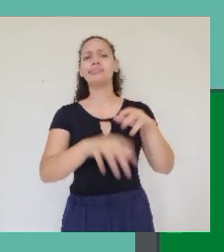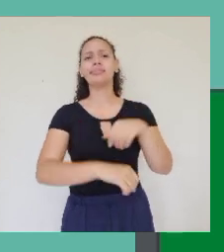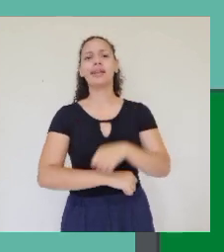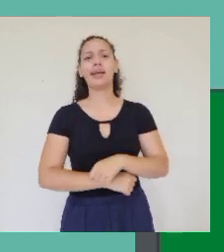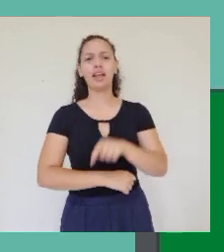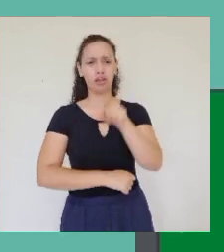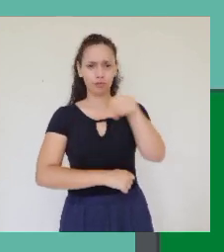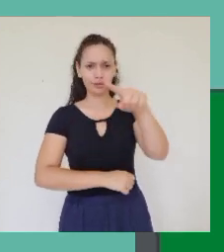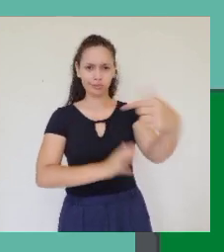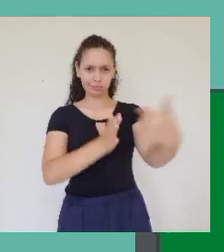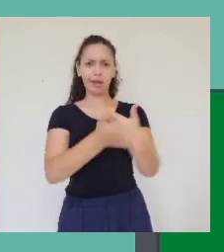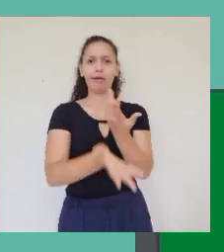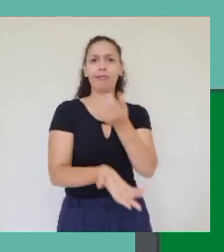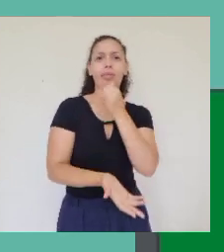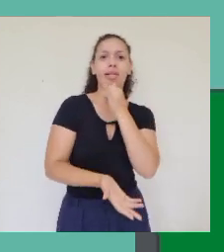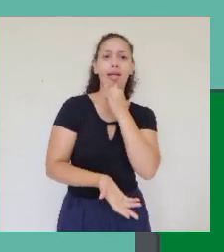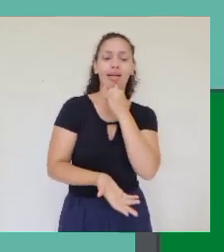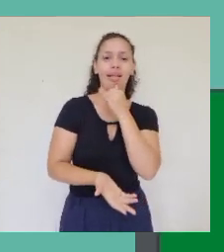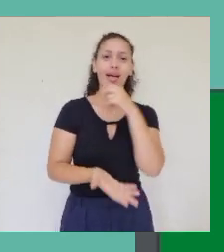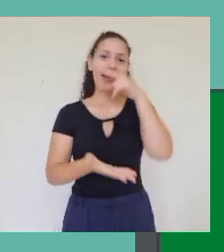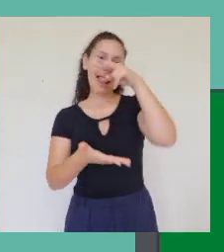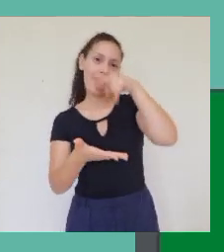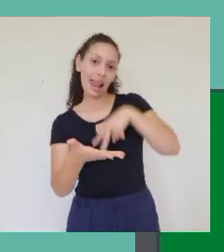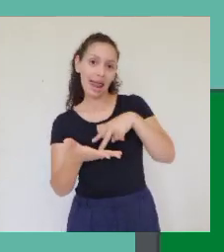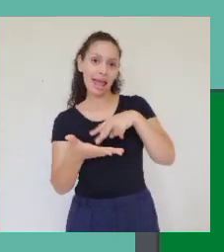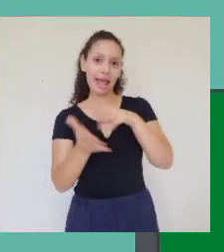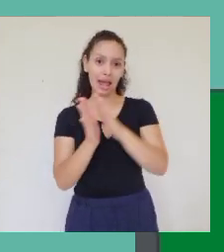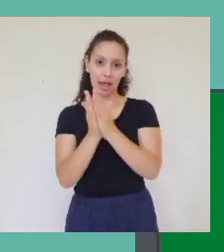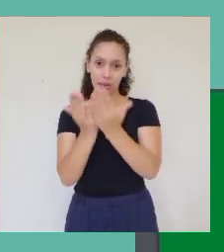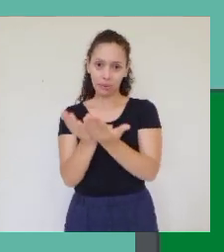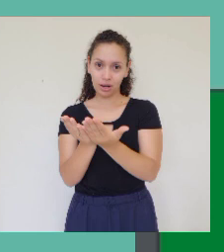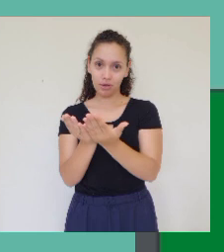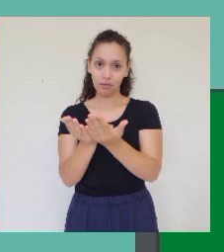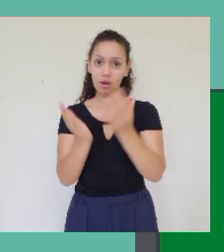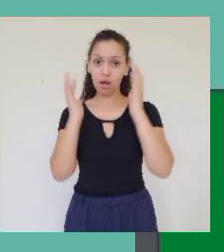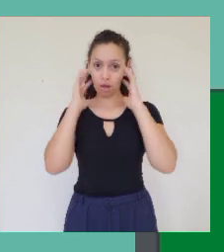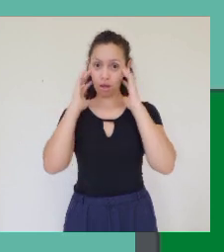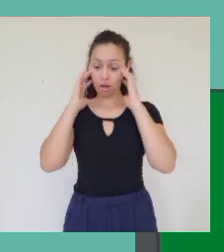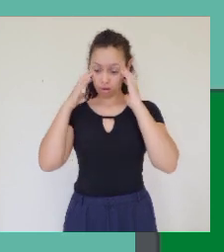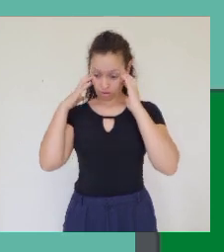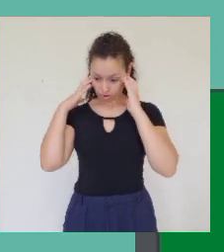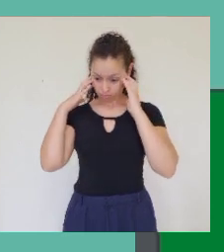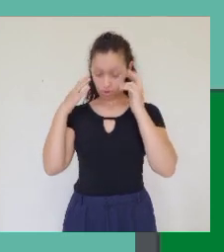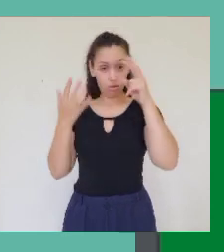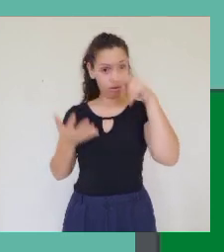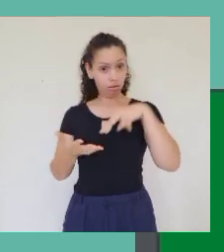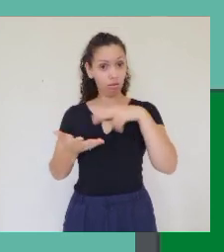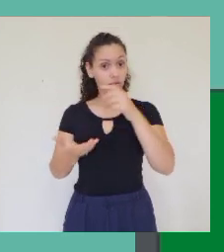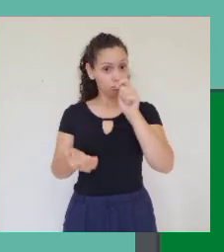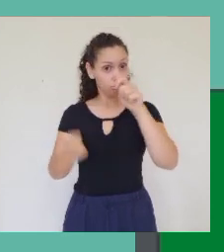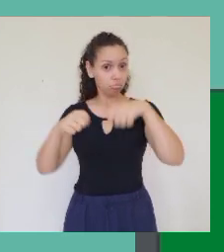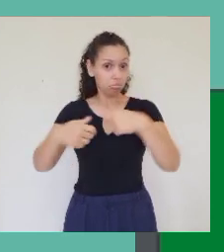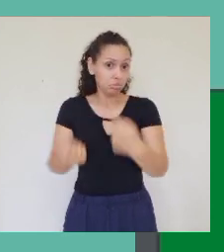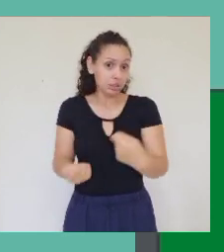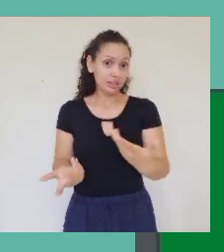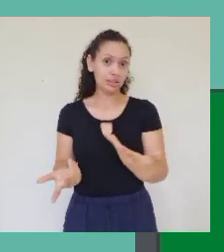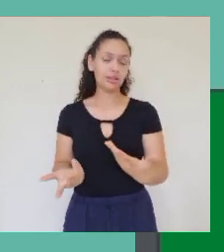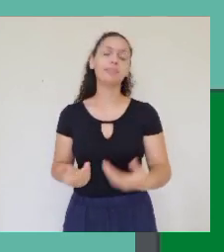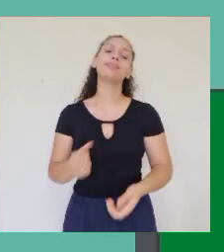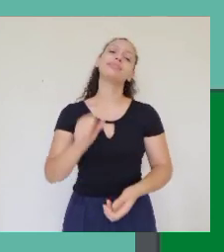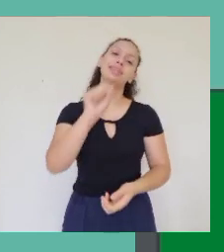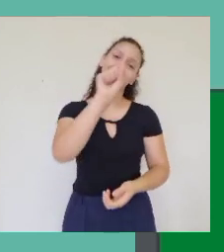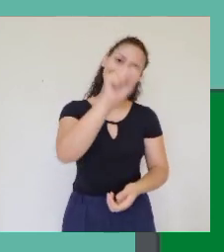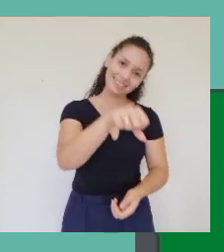ler uma apostila, né, ler um resumo, a minha cabeça ela vai estar inclinada. Se for um papel impresso, por exemplo, sim, ela vai estar